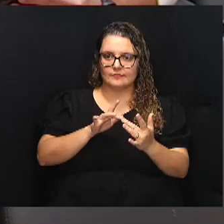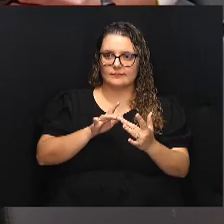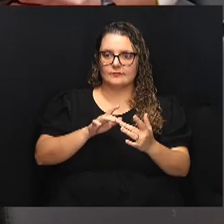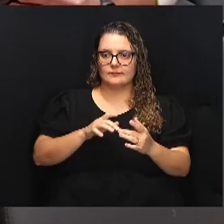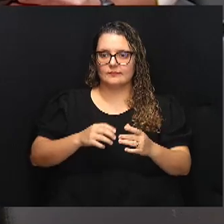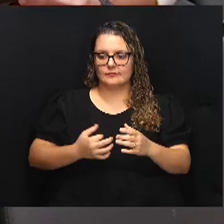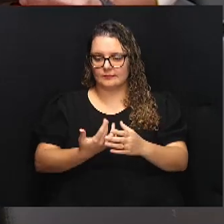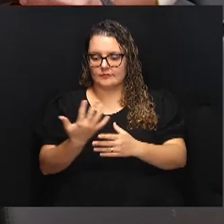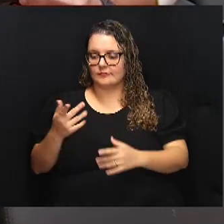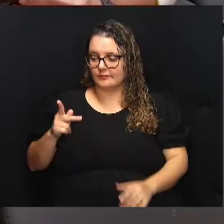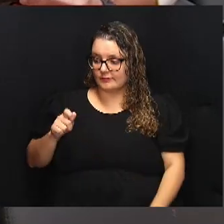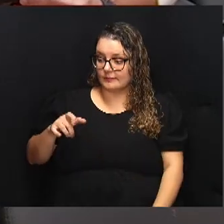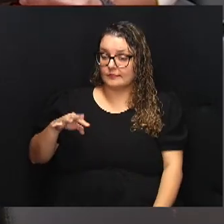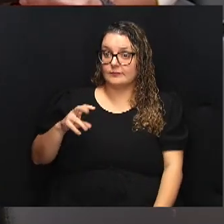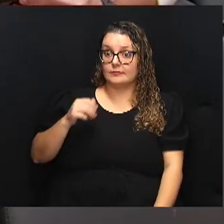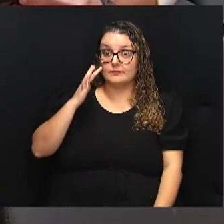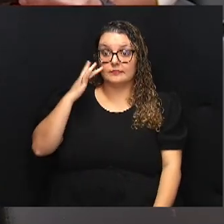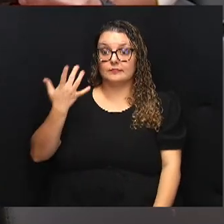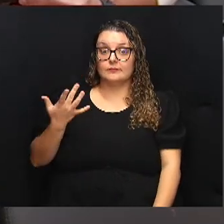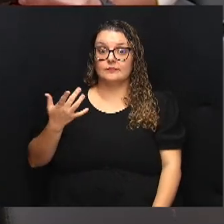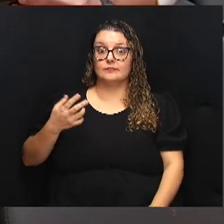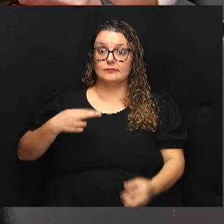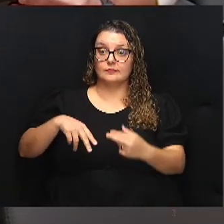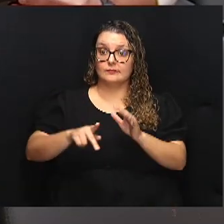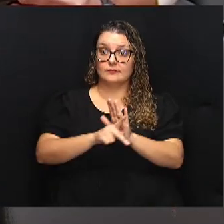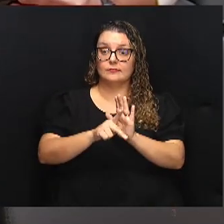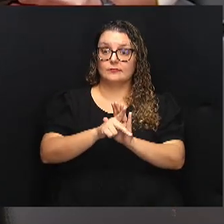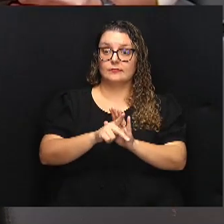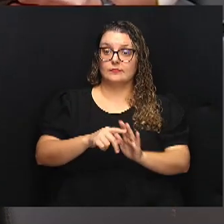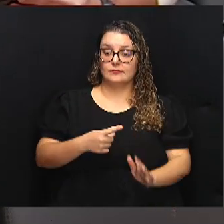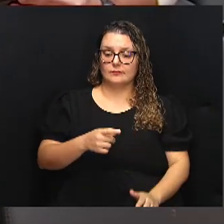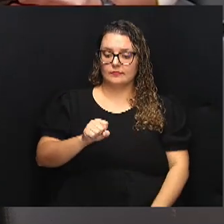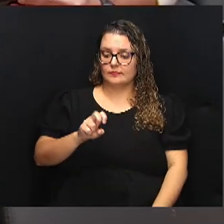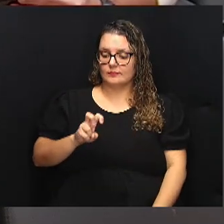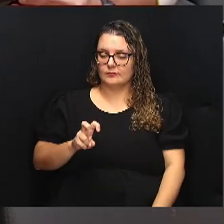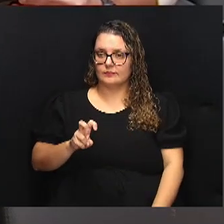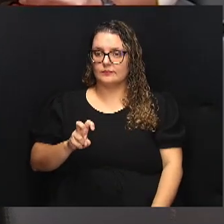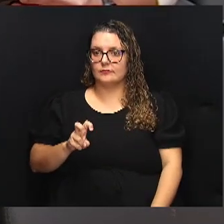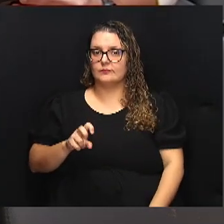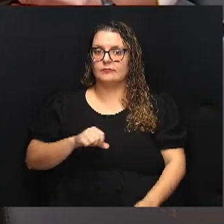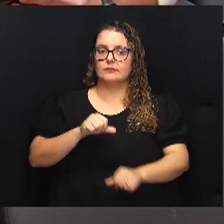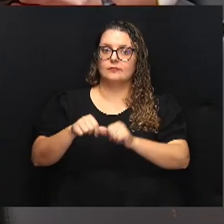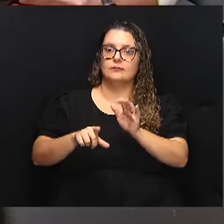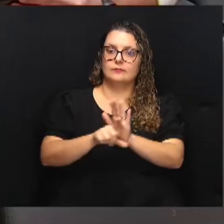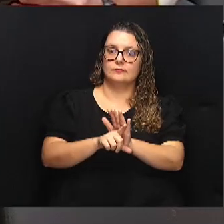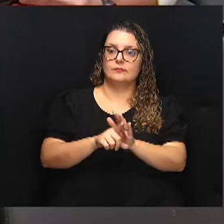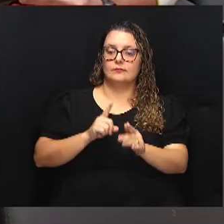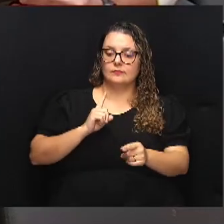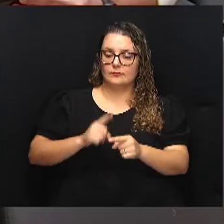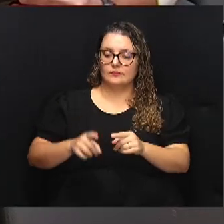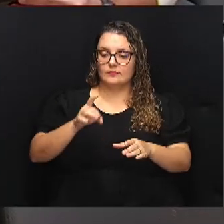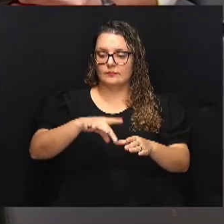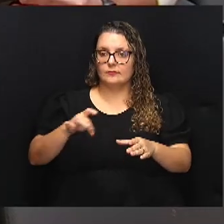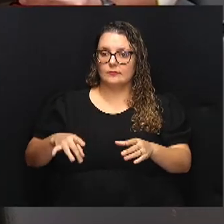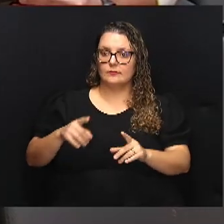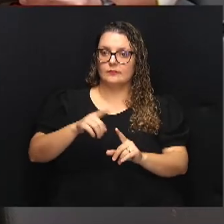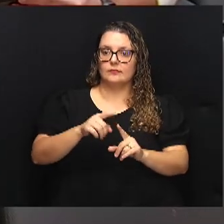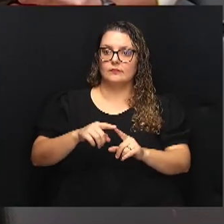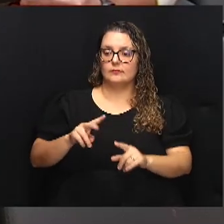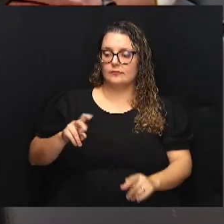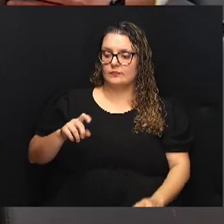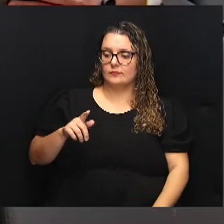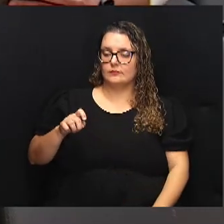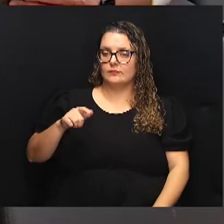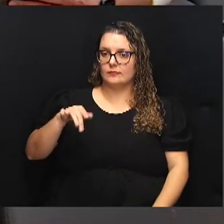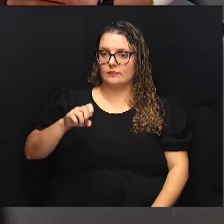plantas, mas eu não sei. Da questão do projeto 185, que altera uma lei que proíbe o plantio de espécies vegetais